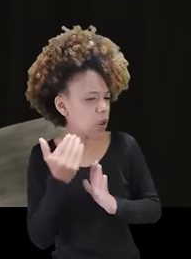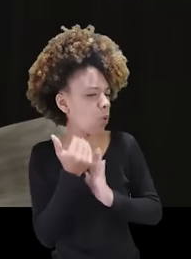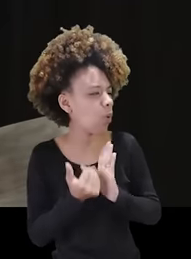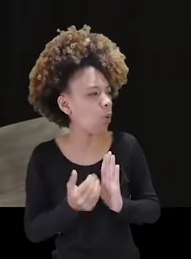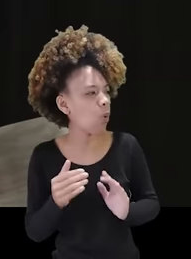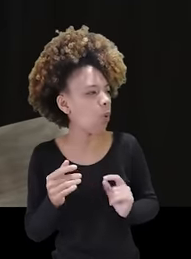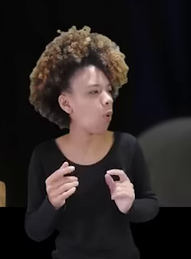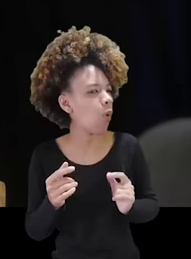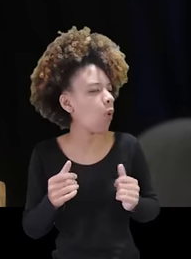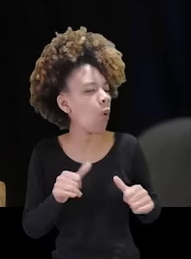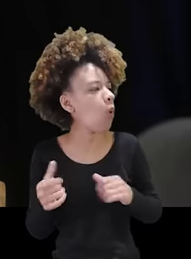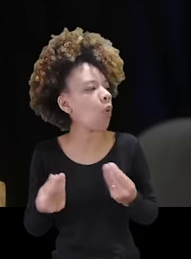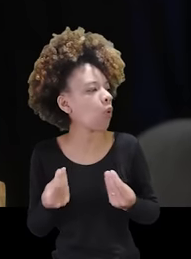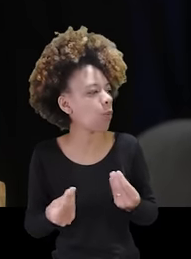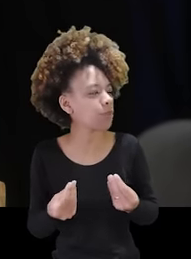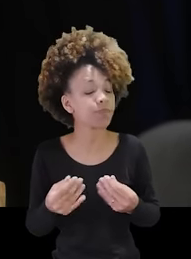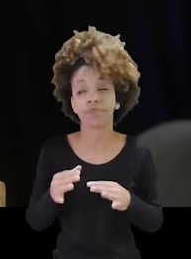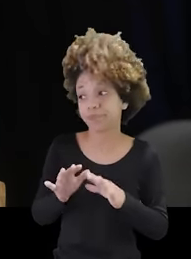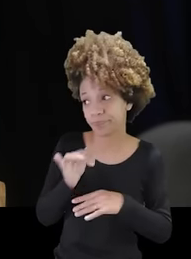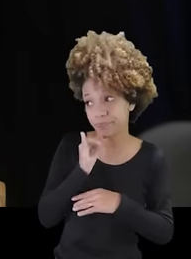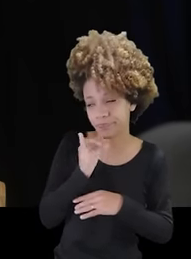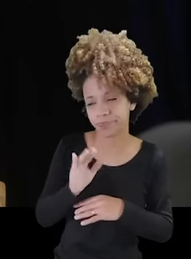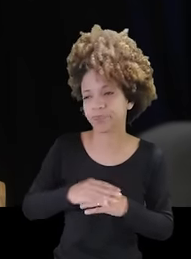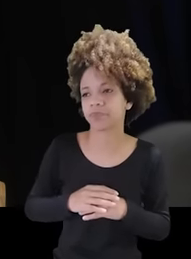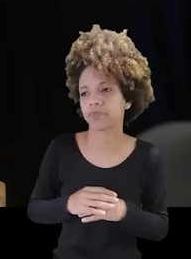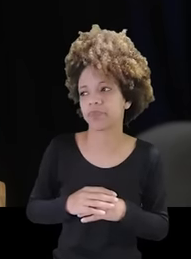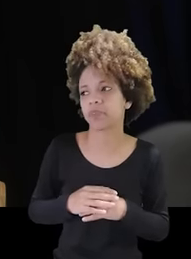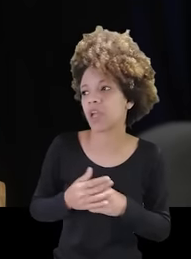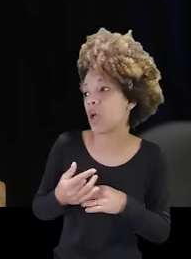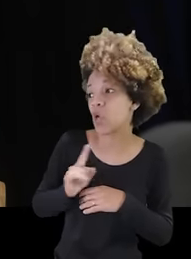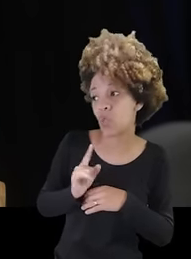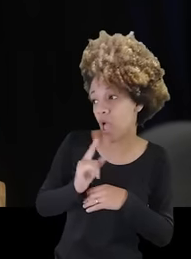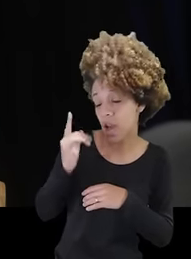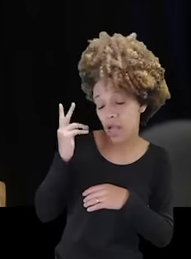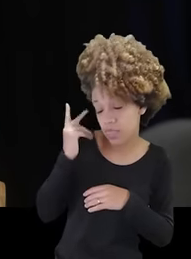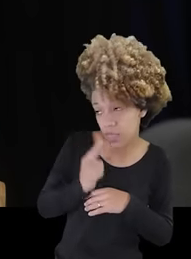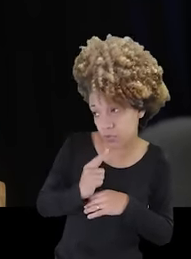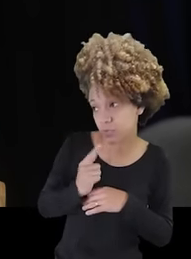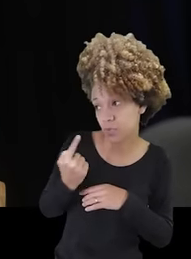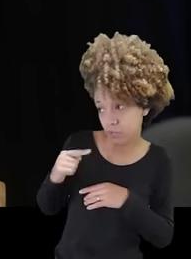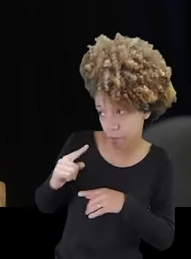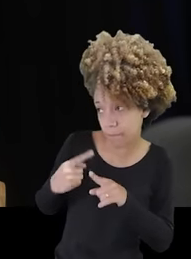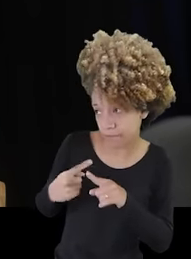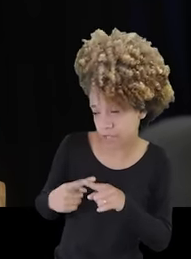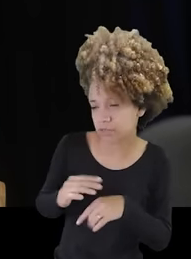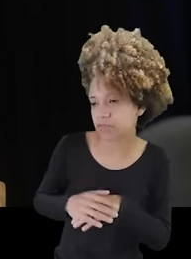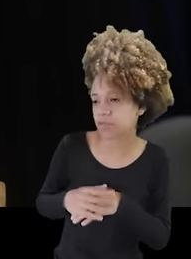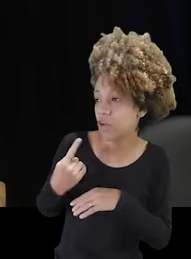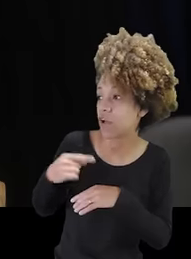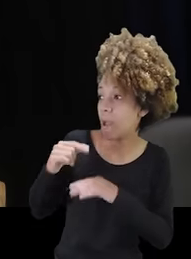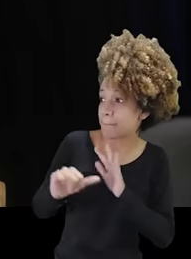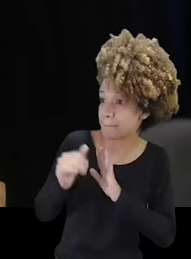querido italiano não então é geralmente é assim como não era tão comum quando eu fui a primeira vez eu fui